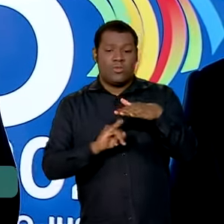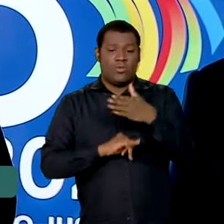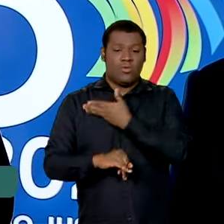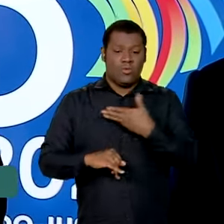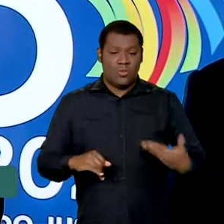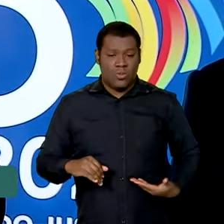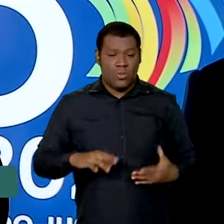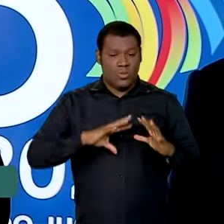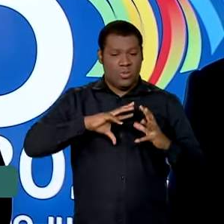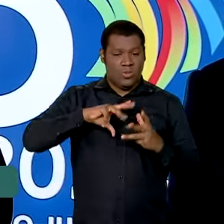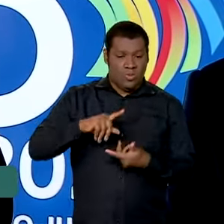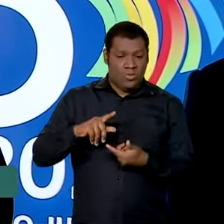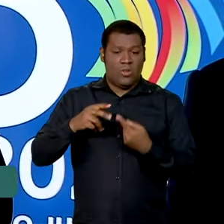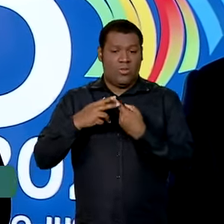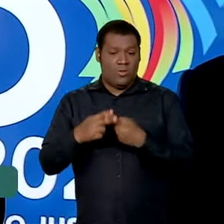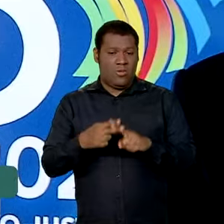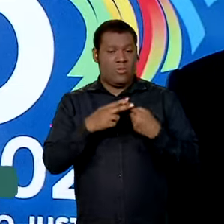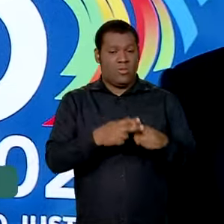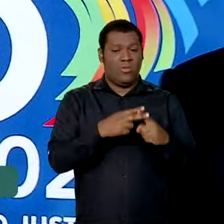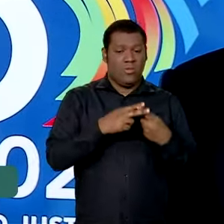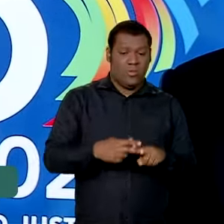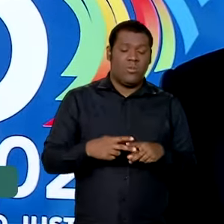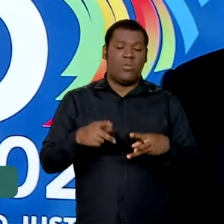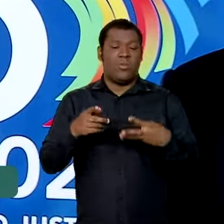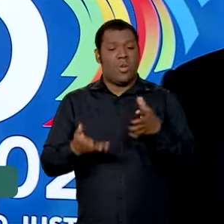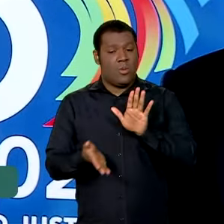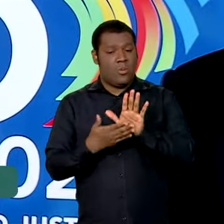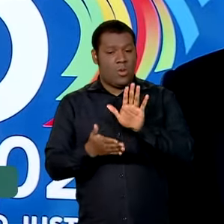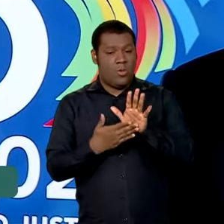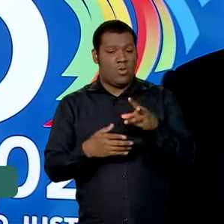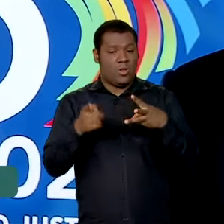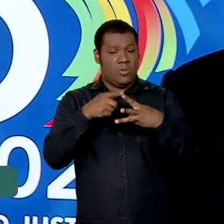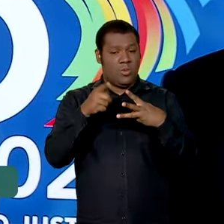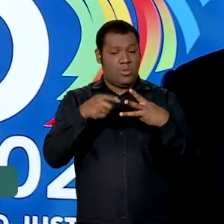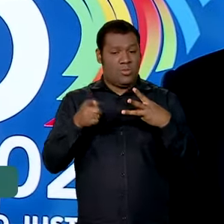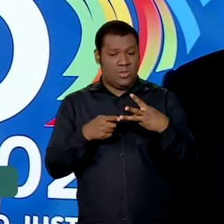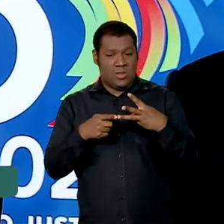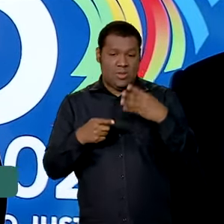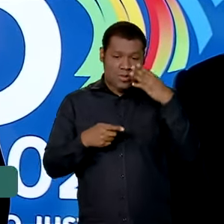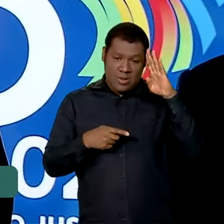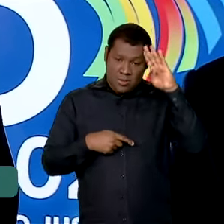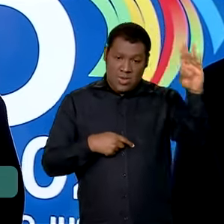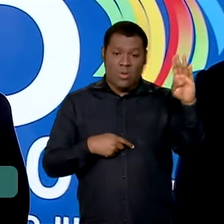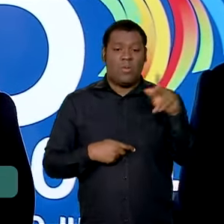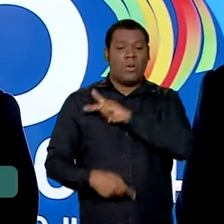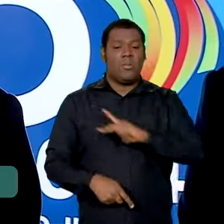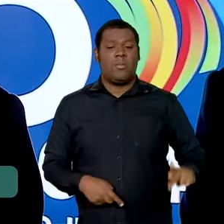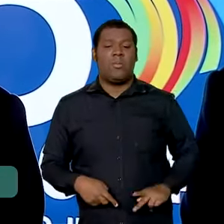instituições multilaterais. São essas três propostas que o presidente Lula